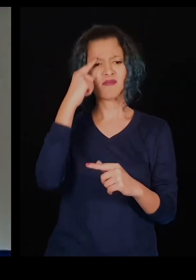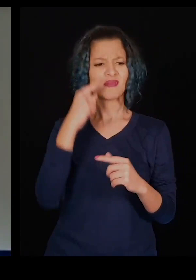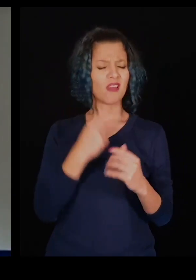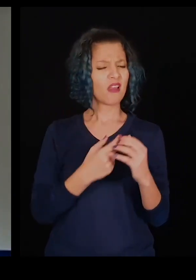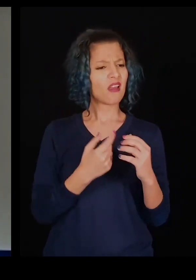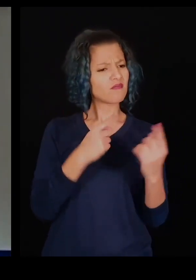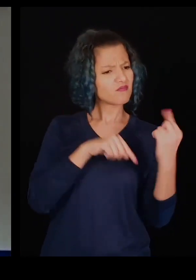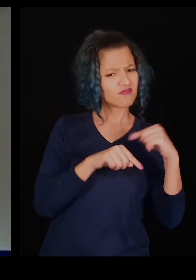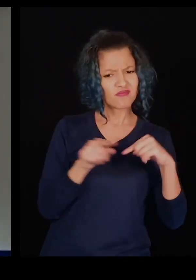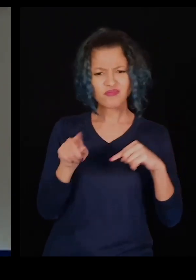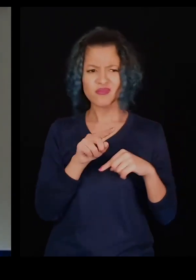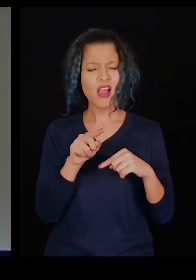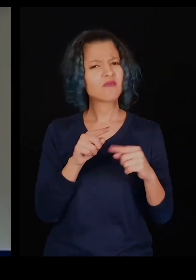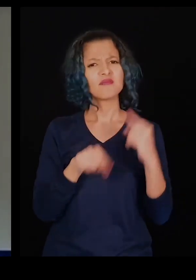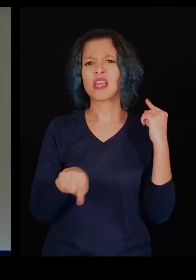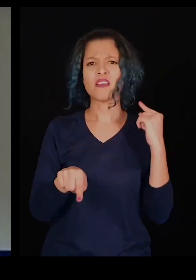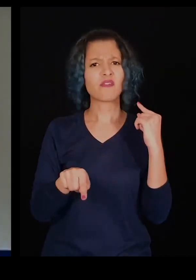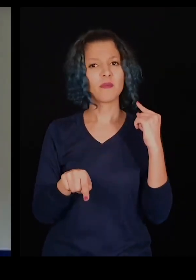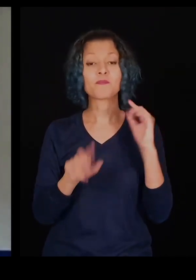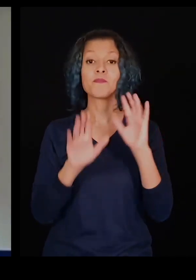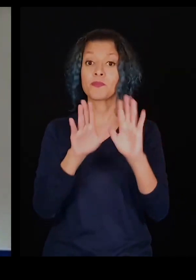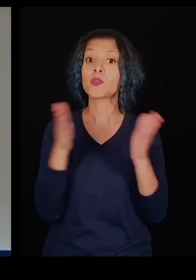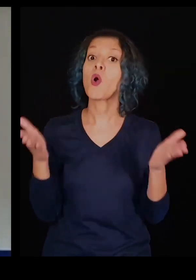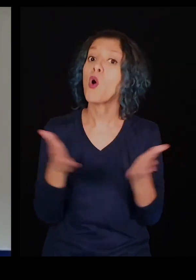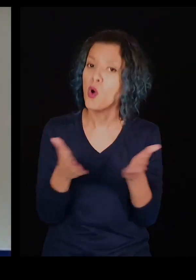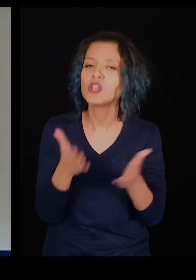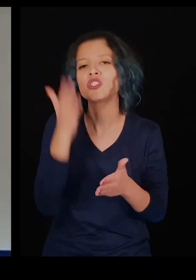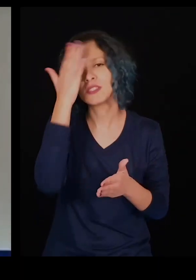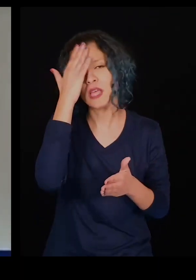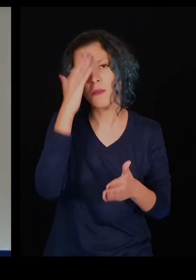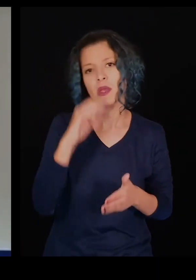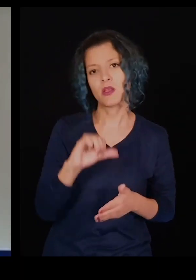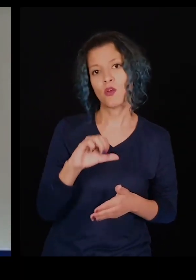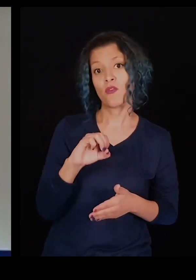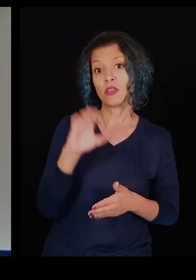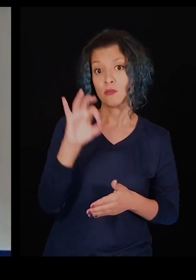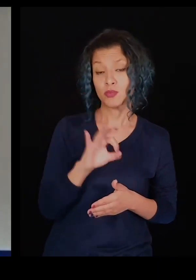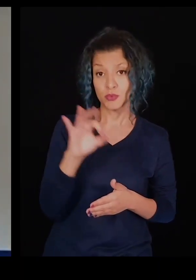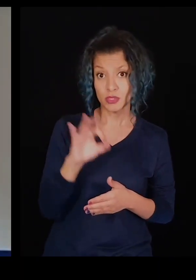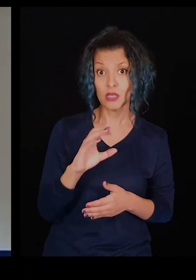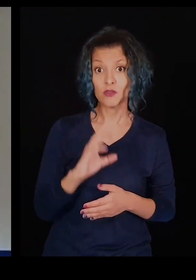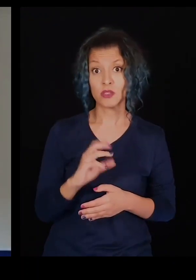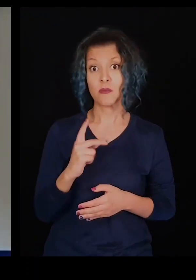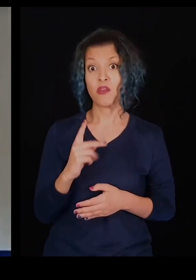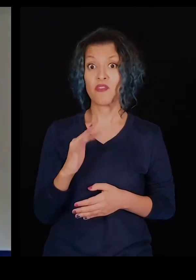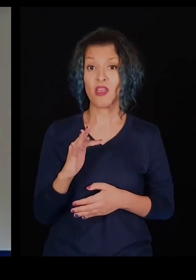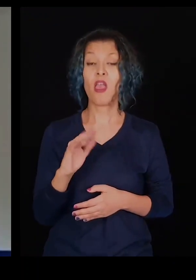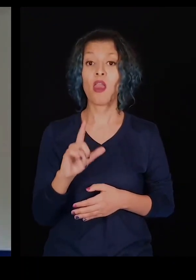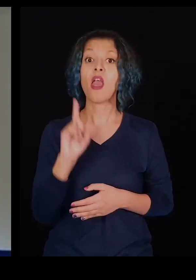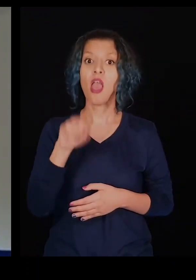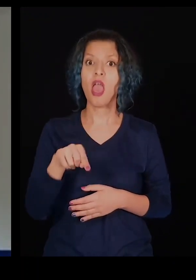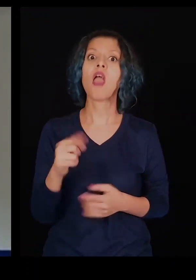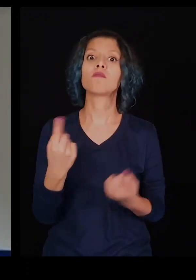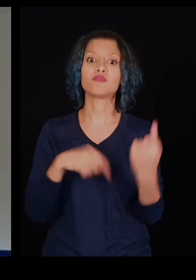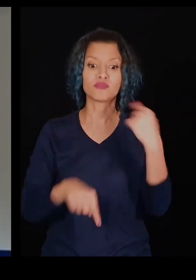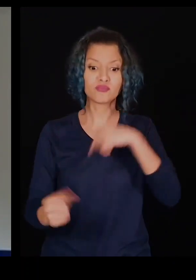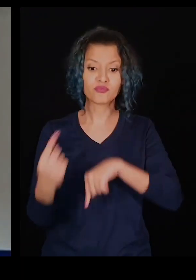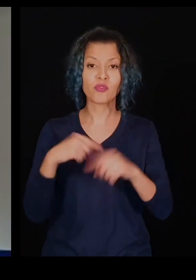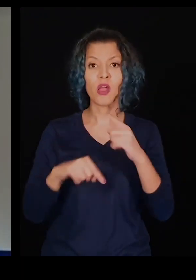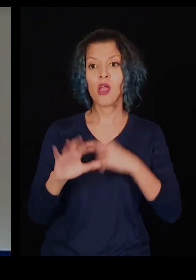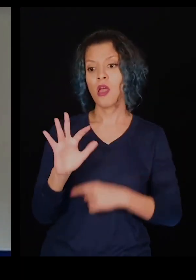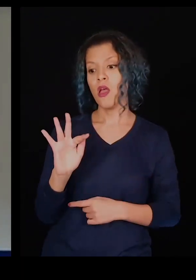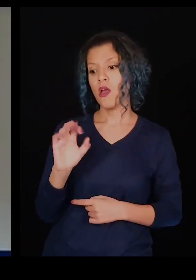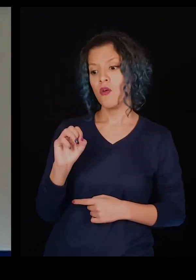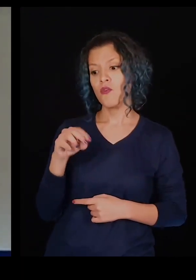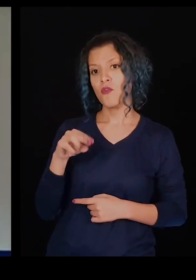de 90% da geração de energia da CPFL de fontes renováveis, temos uma empresa chamada